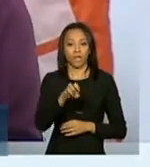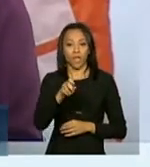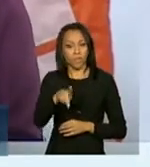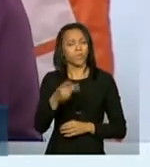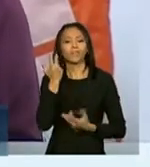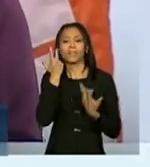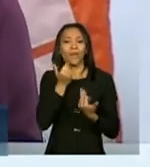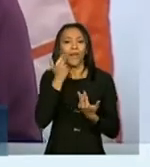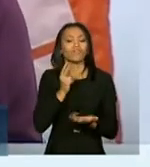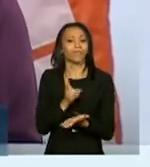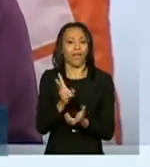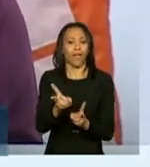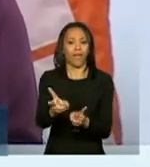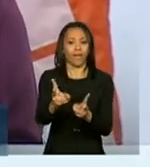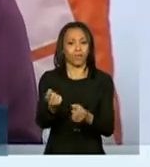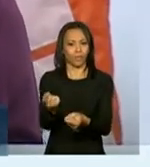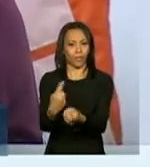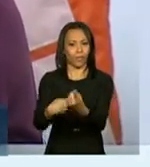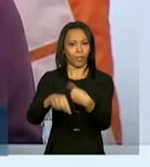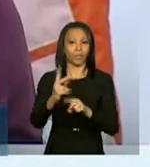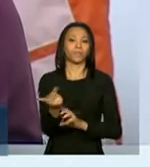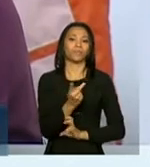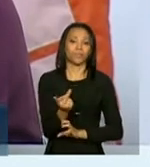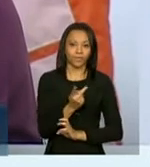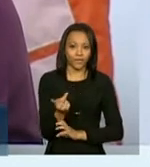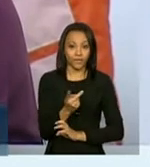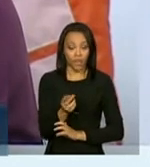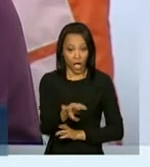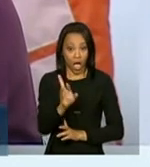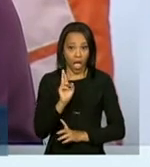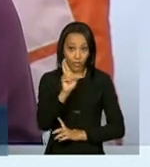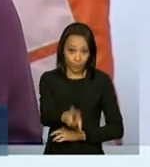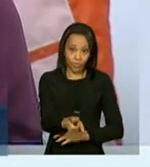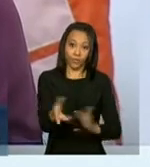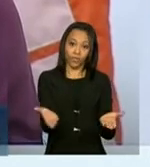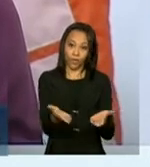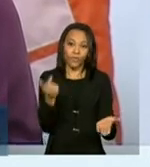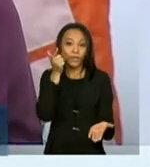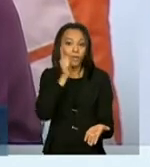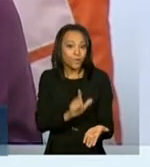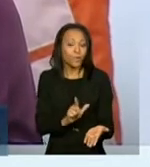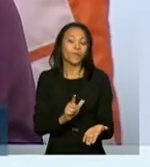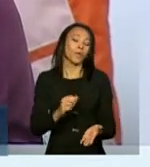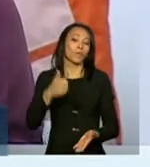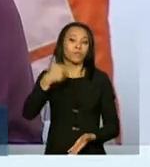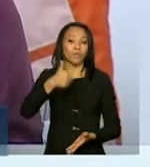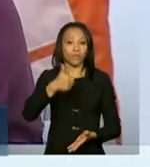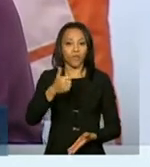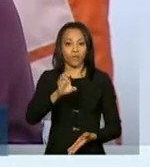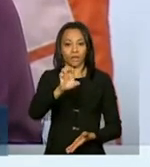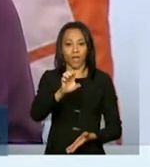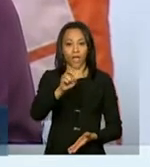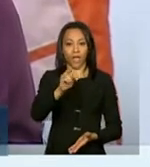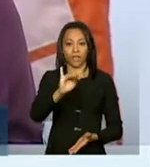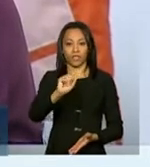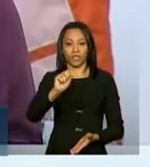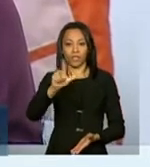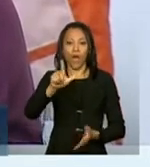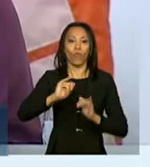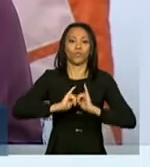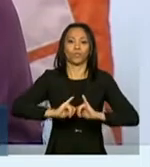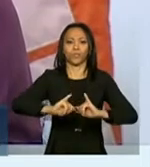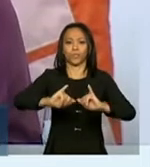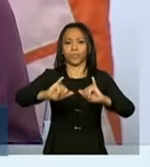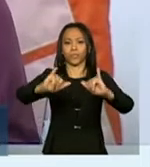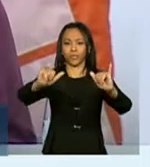vez mais bem-sucedidas. Os resultados que obtivemos com os primeiros editais que lançamos são